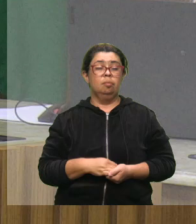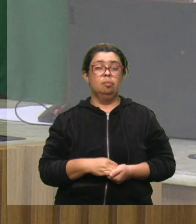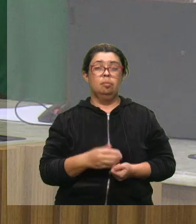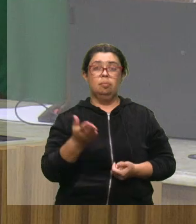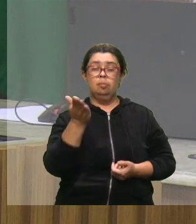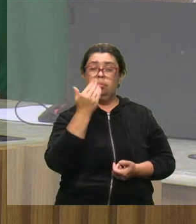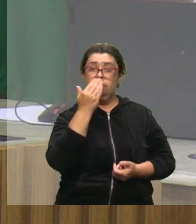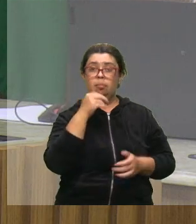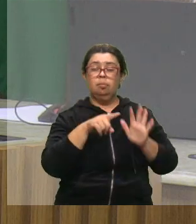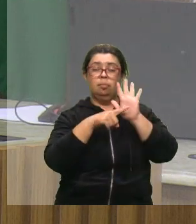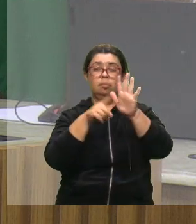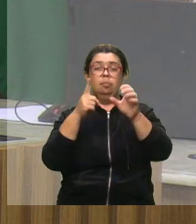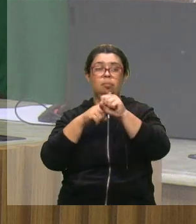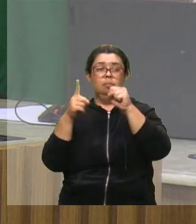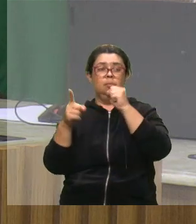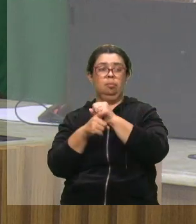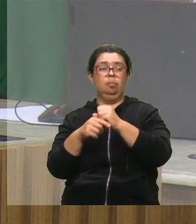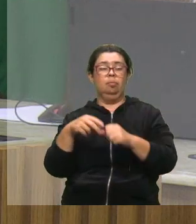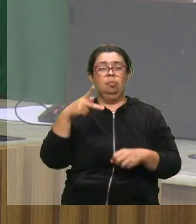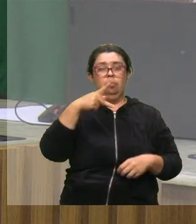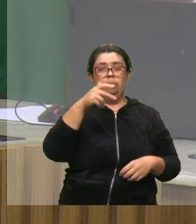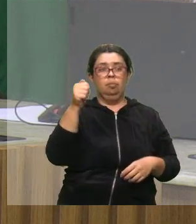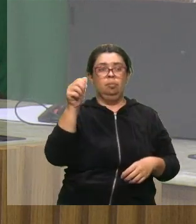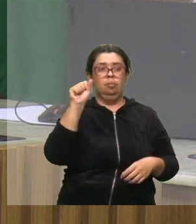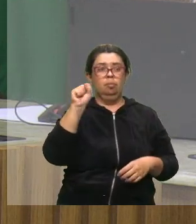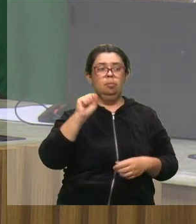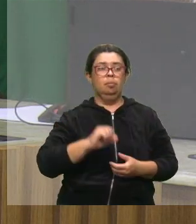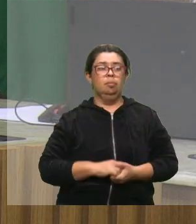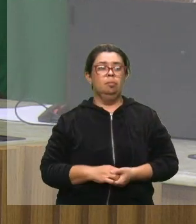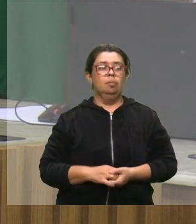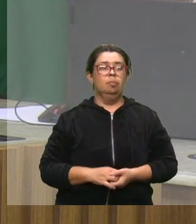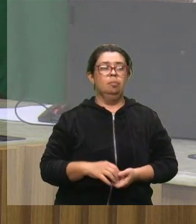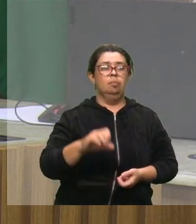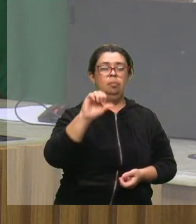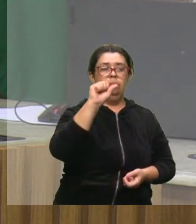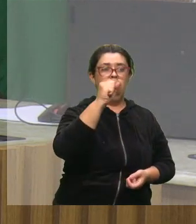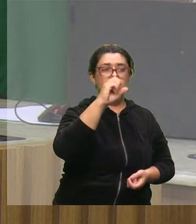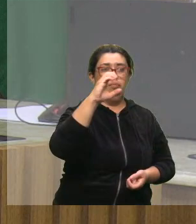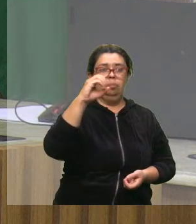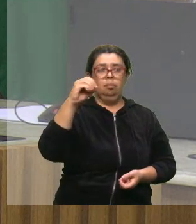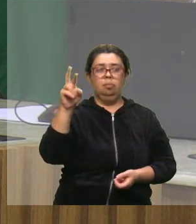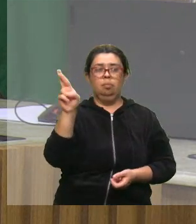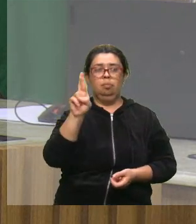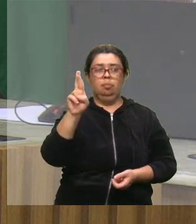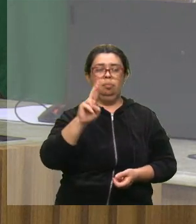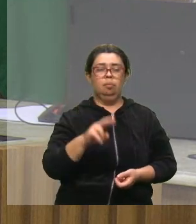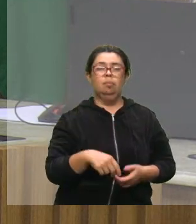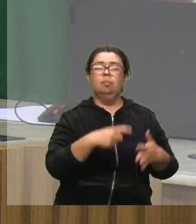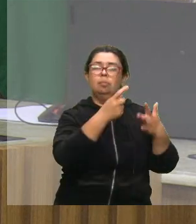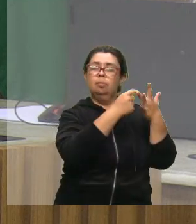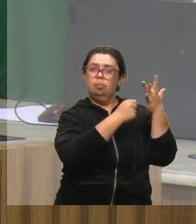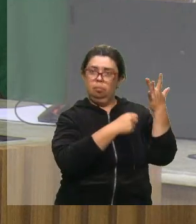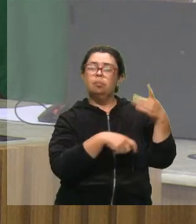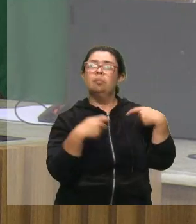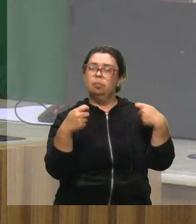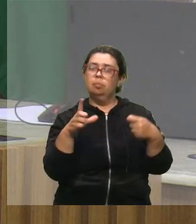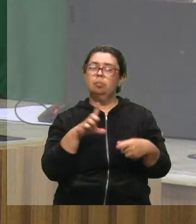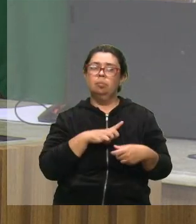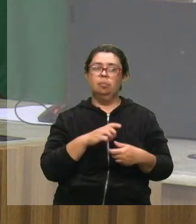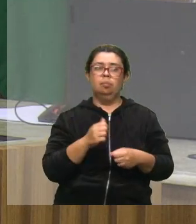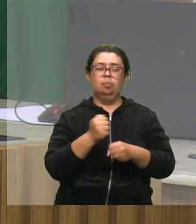de assistência social, o PAS dos servidores, para R$ 800,00. Isso tem que estar previsto no orçamento já